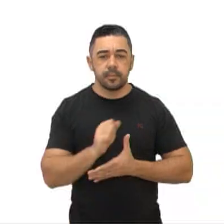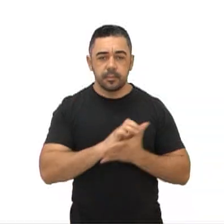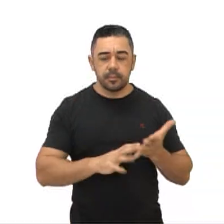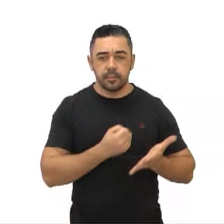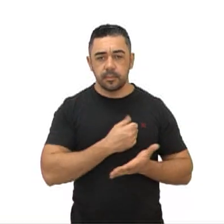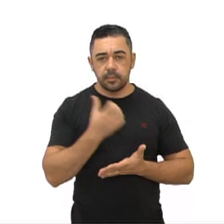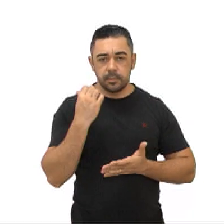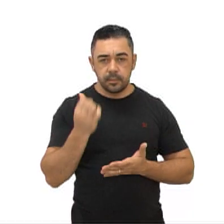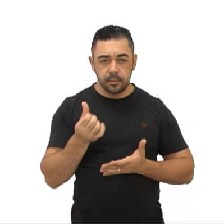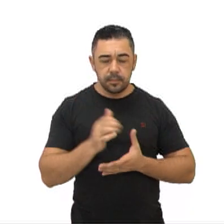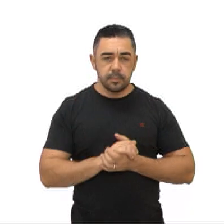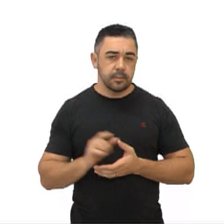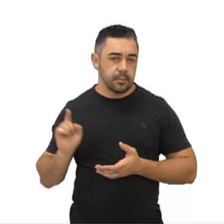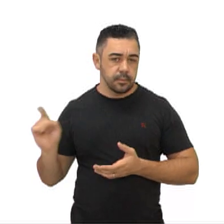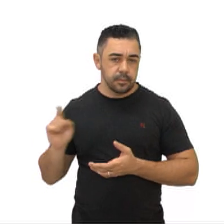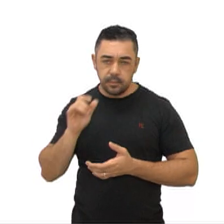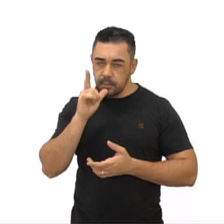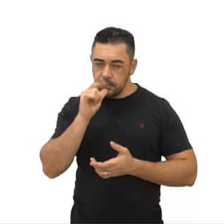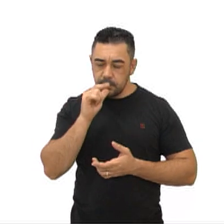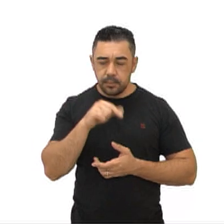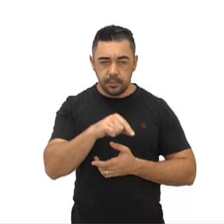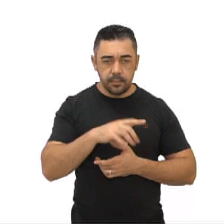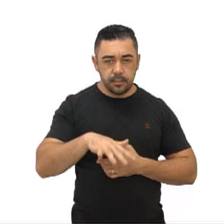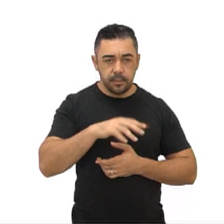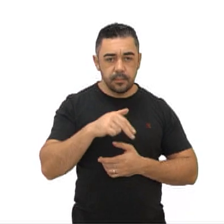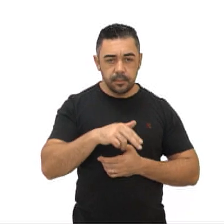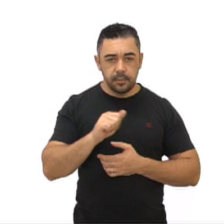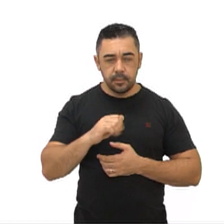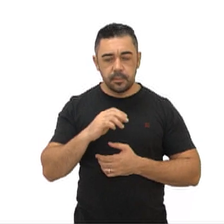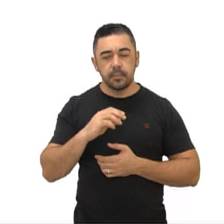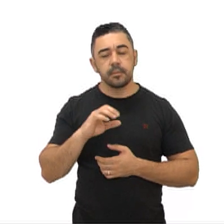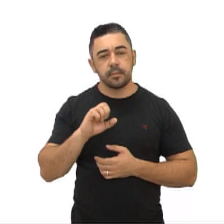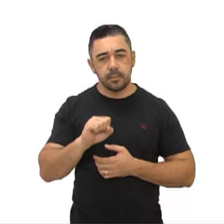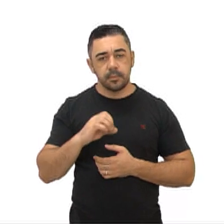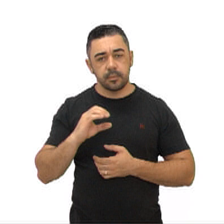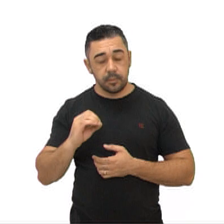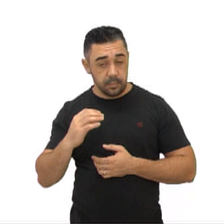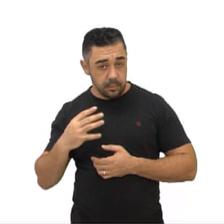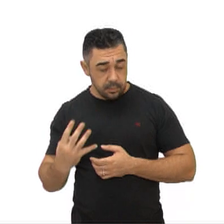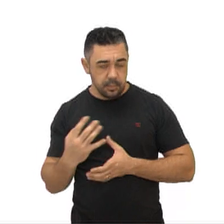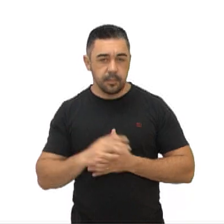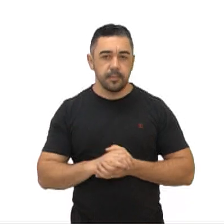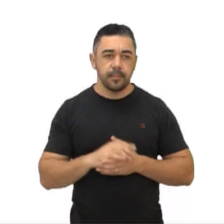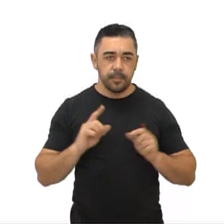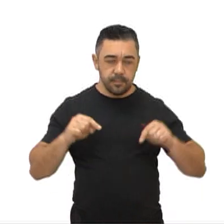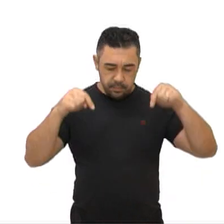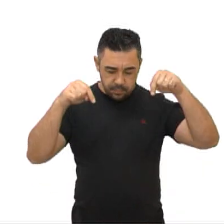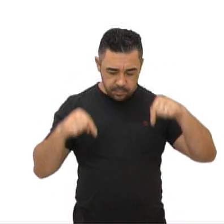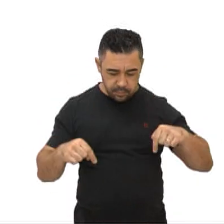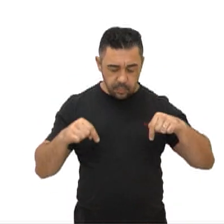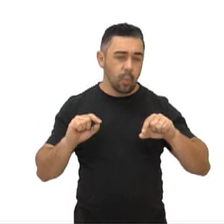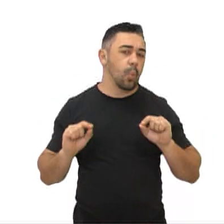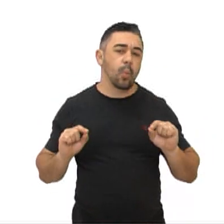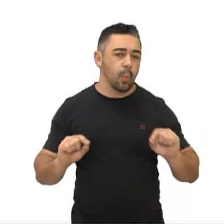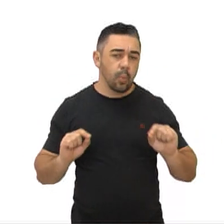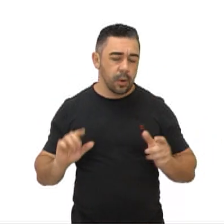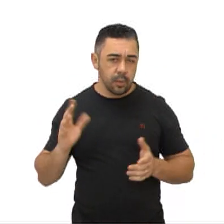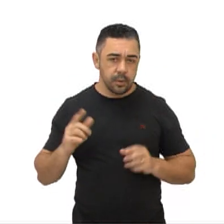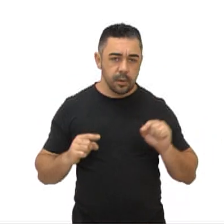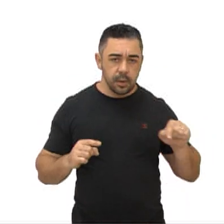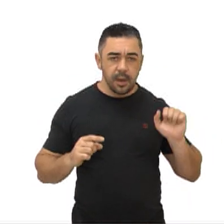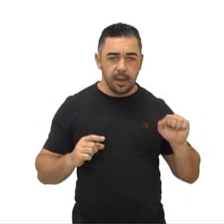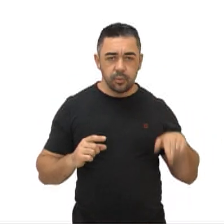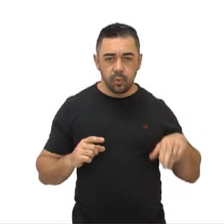Atividade 6. Na eletrólise aquosa do Na2SO4, com eletrodos inertes, obteremos no anodo